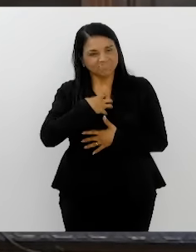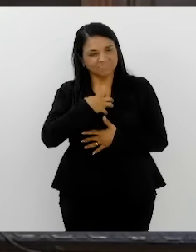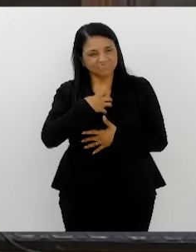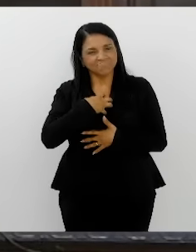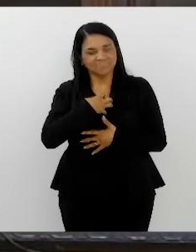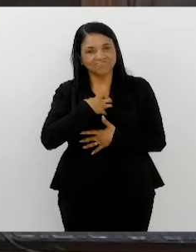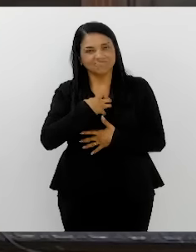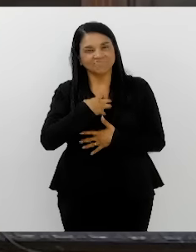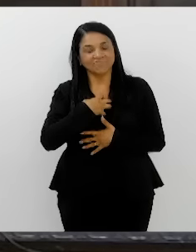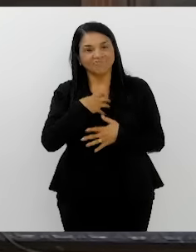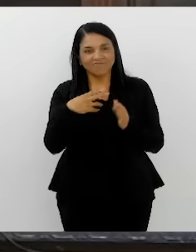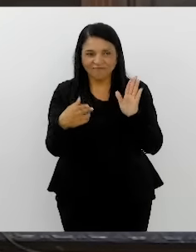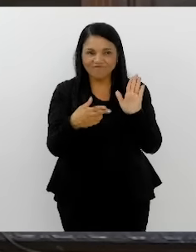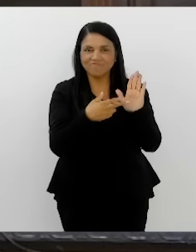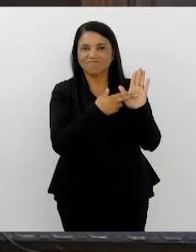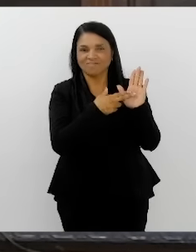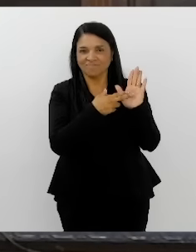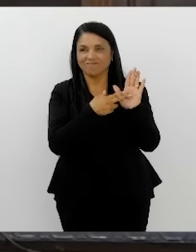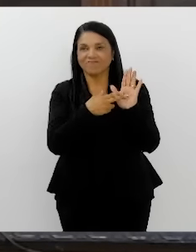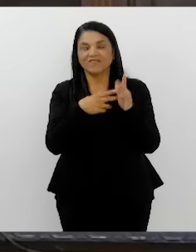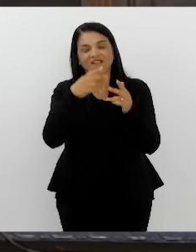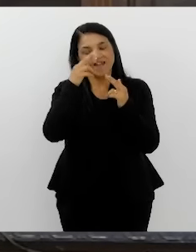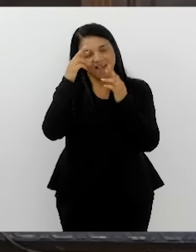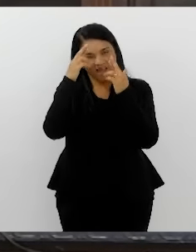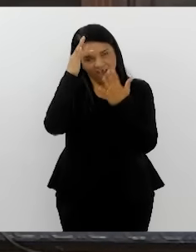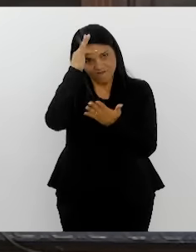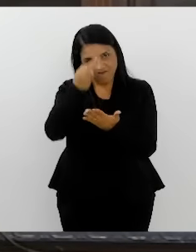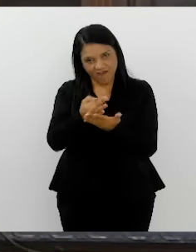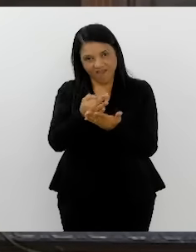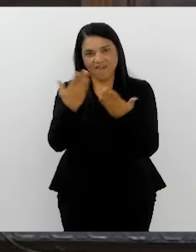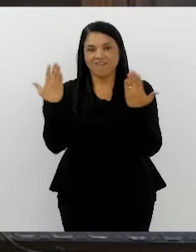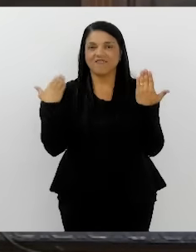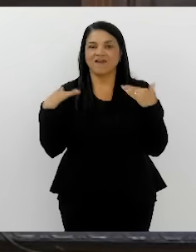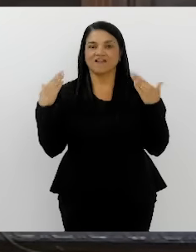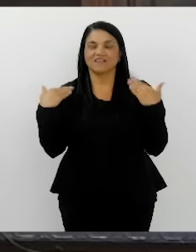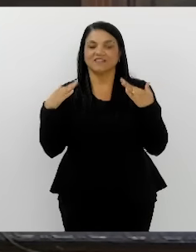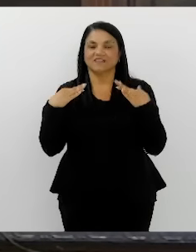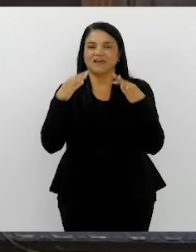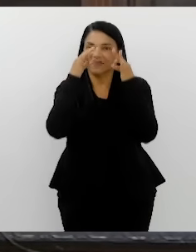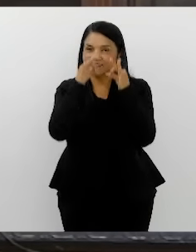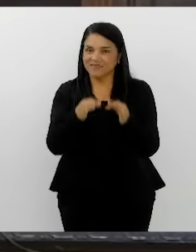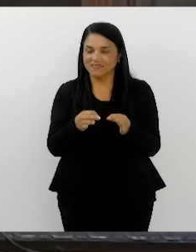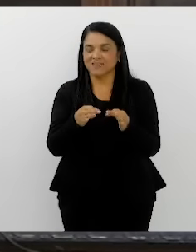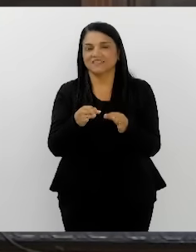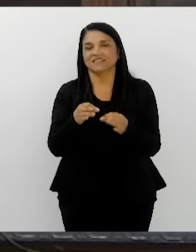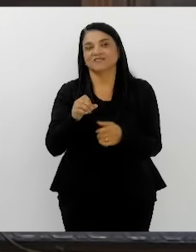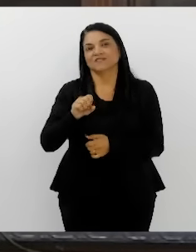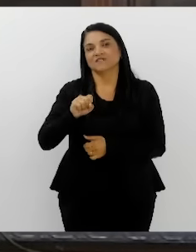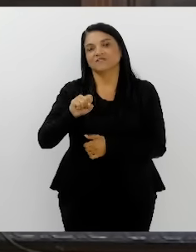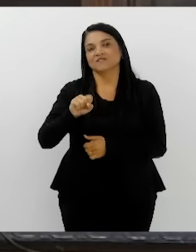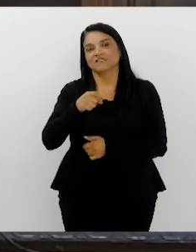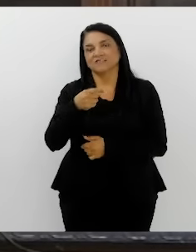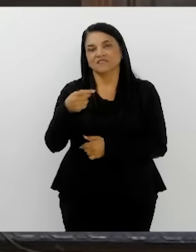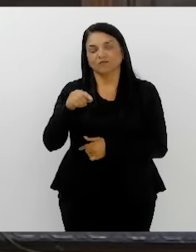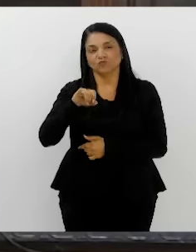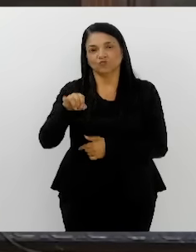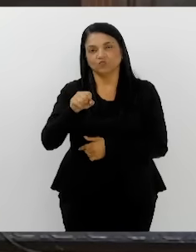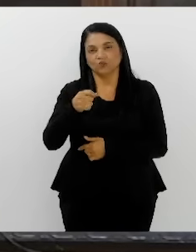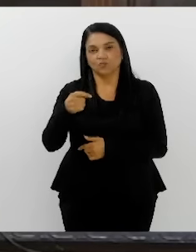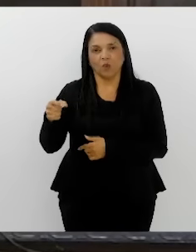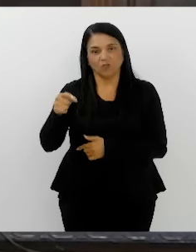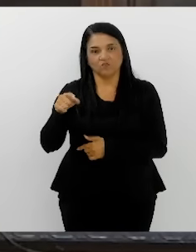dizer sobre a fé, a alegria e a certeza de Monsenhor João Clar, a Alerj, a mais alta casa legislativa